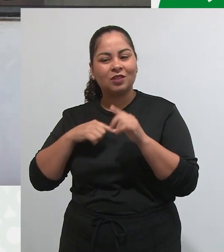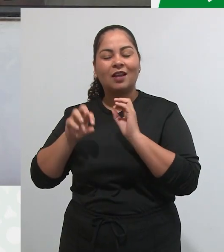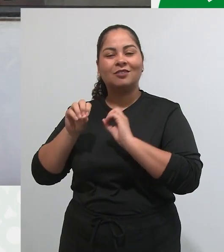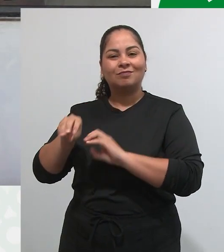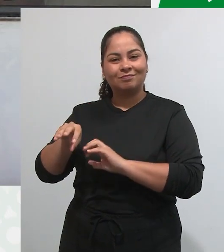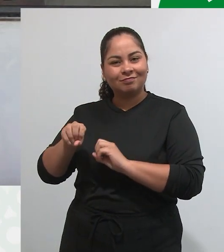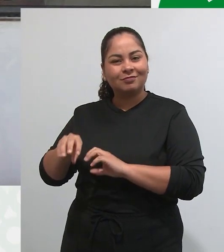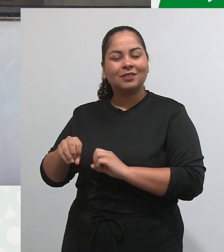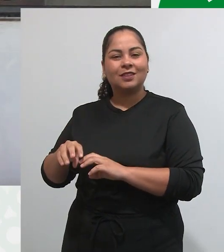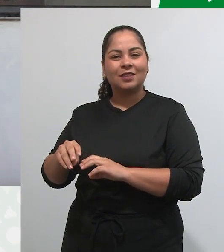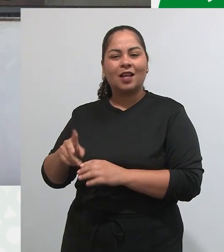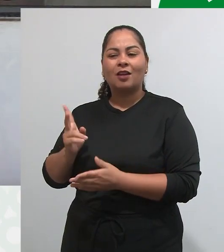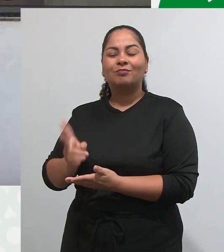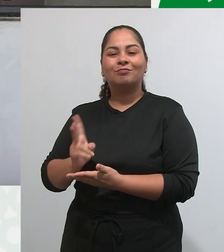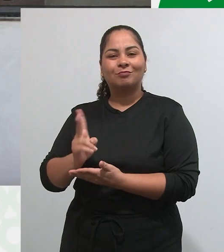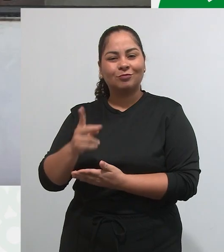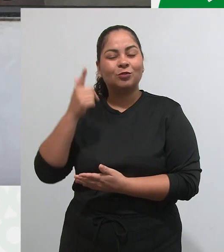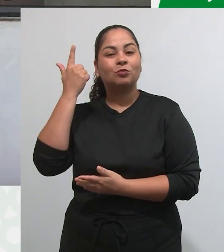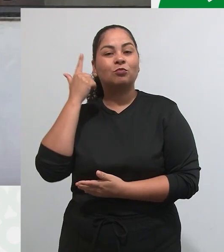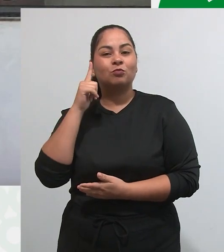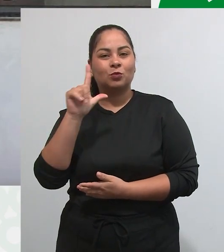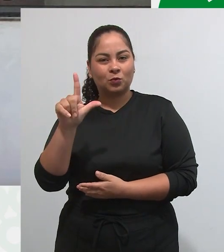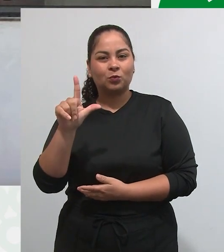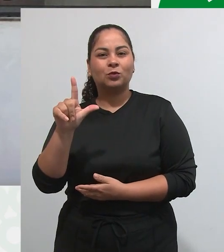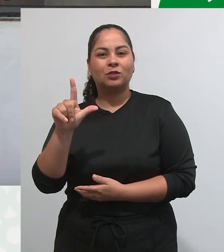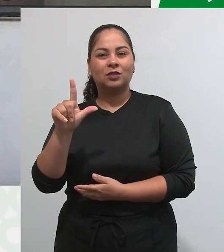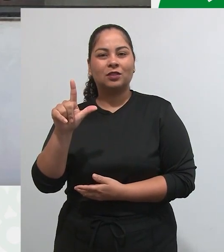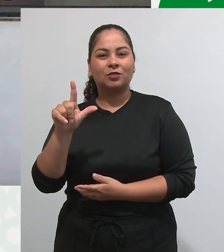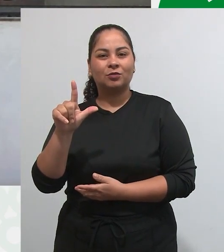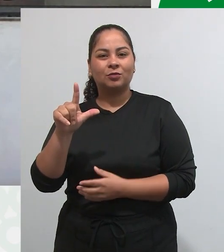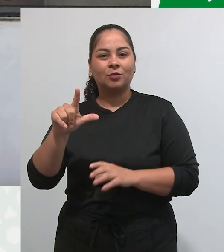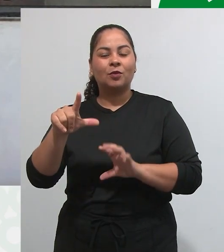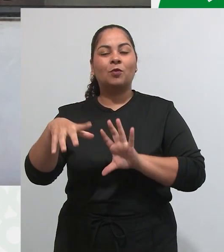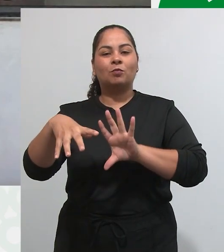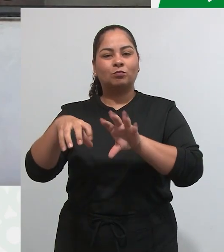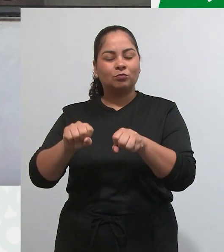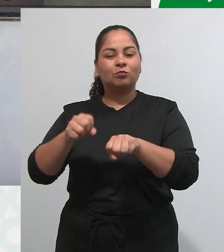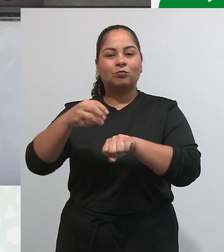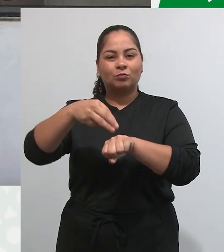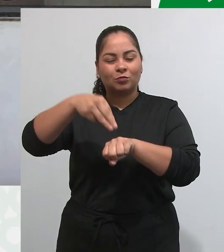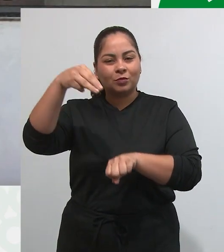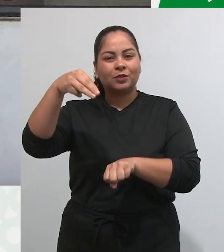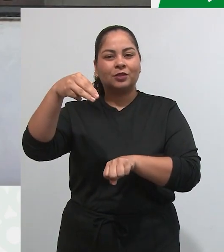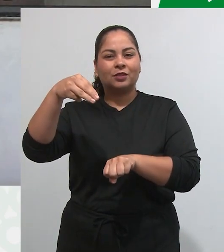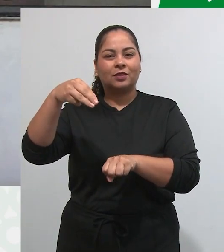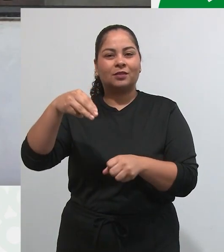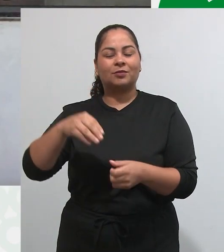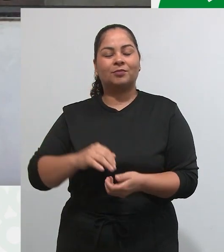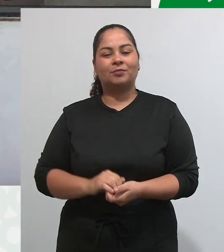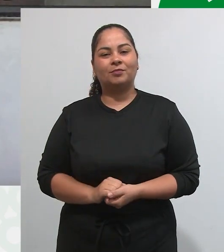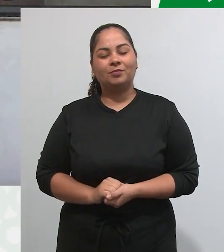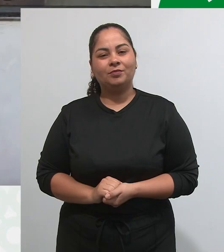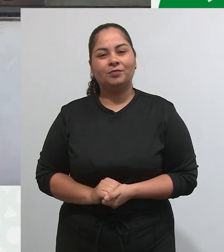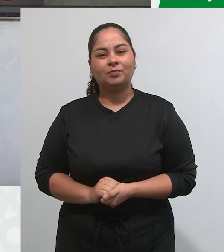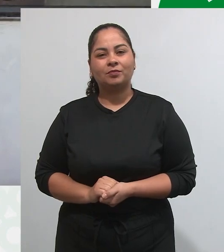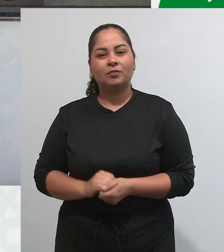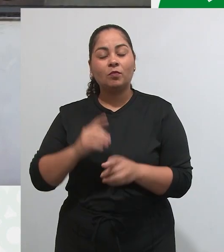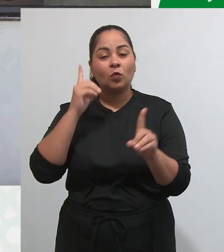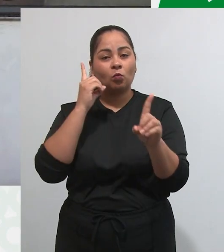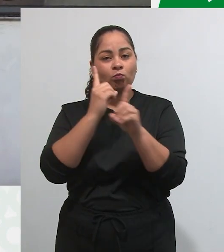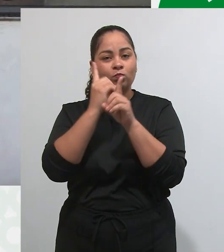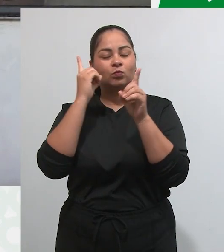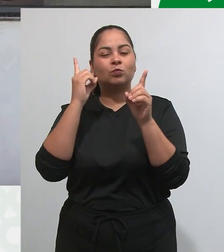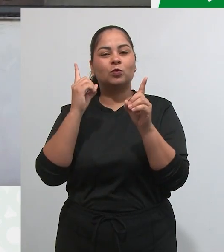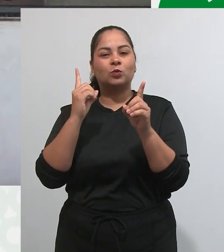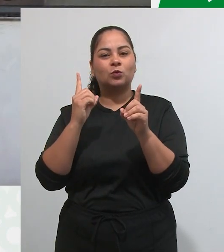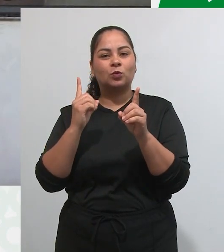né? Ele agarrou e foi, e conseguiu, e fez seu mestrado em cima dessa